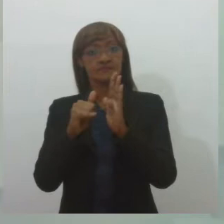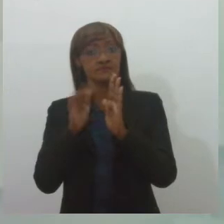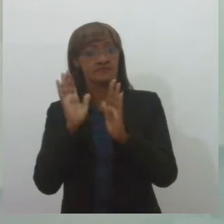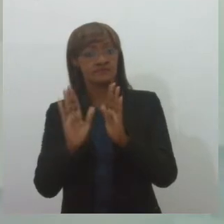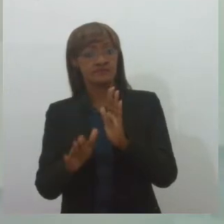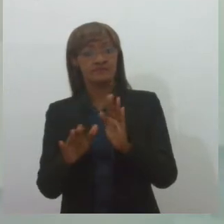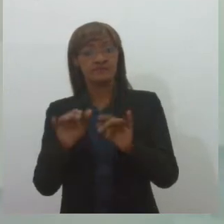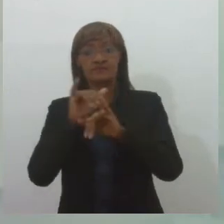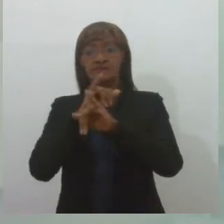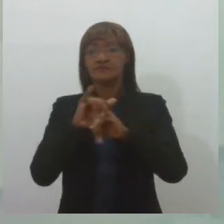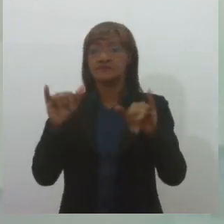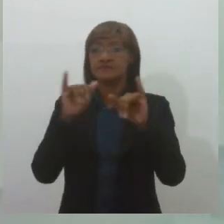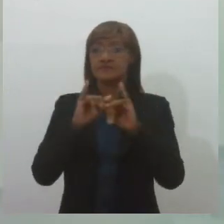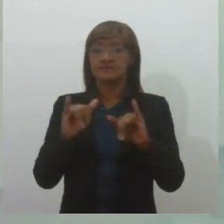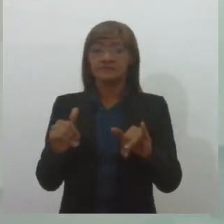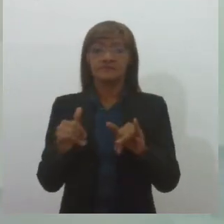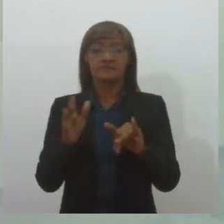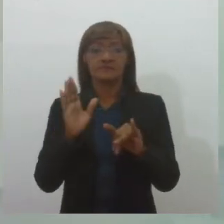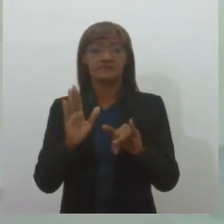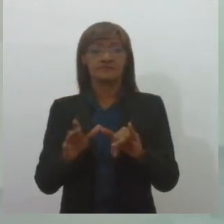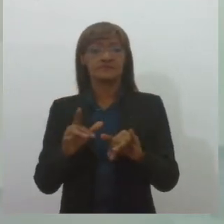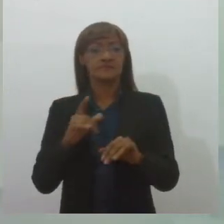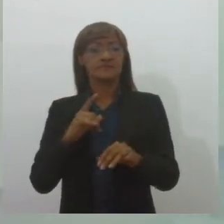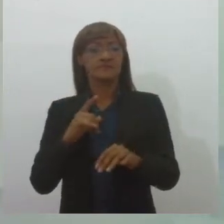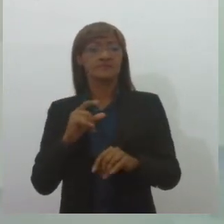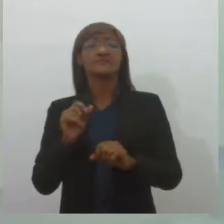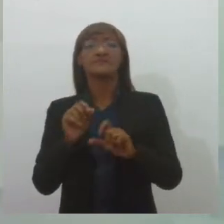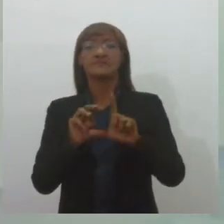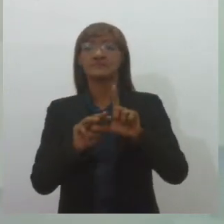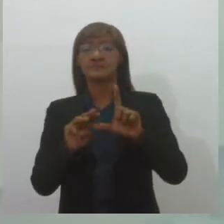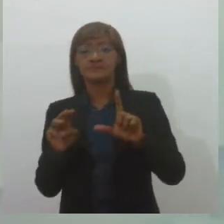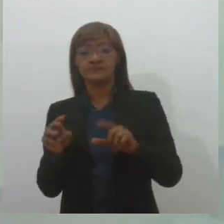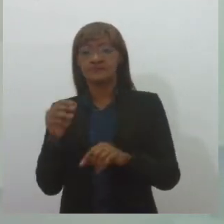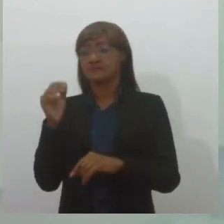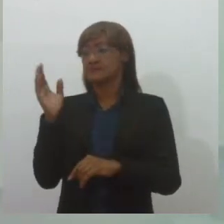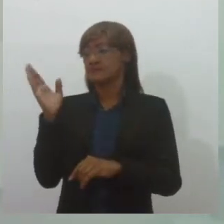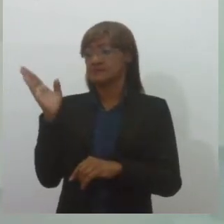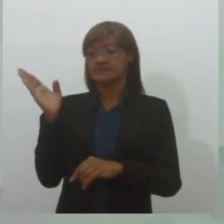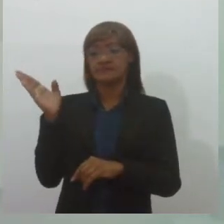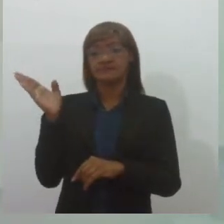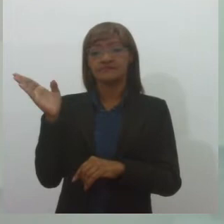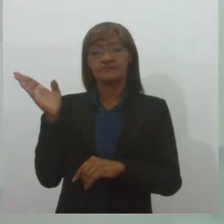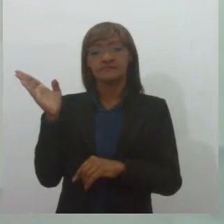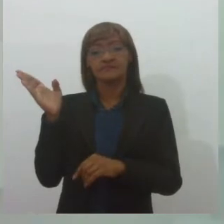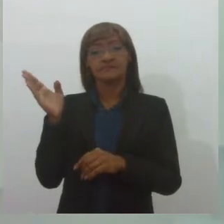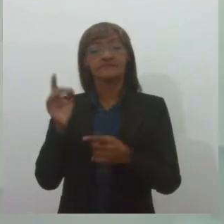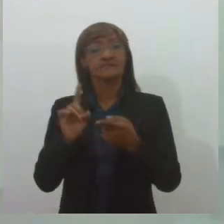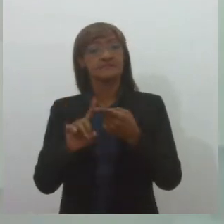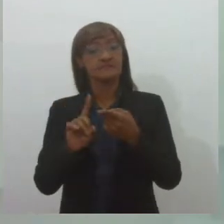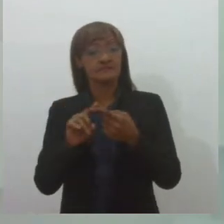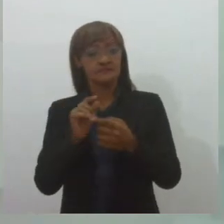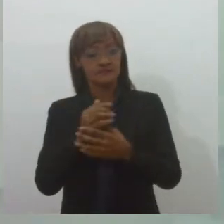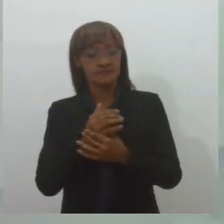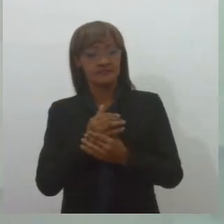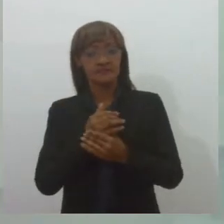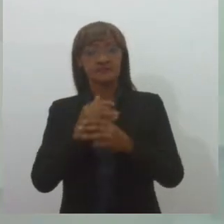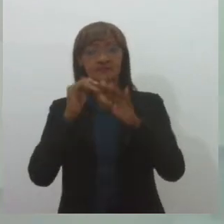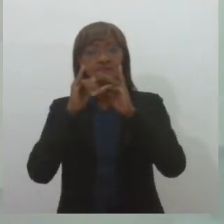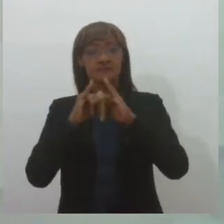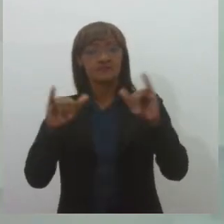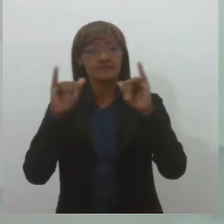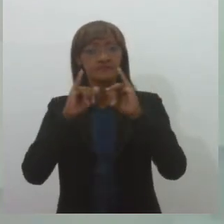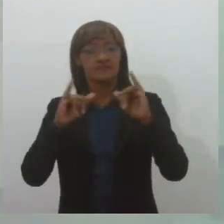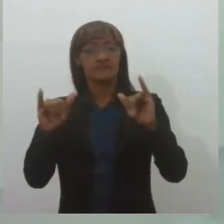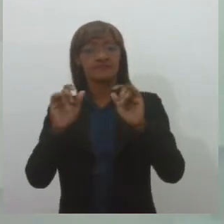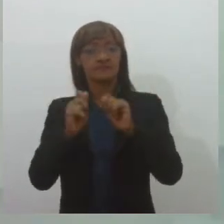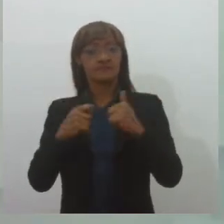esses e outros assuntos Thiago tem muita informação lá no nosso site o aéreo com tse.org.br também tem informação sobre o